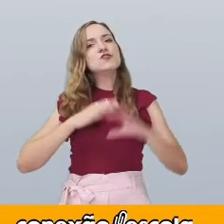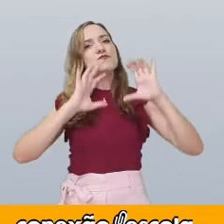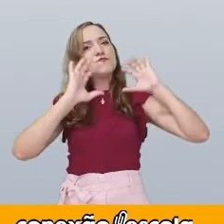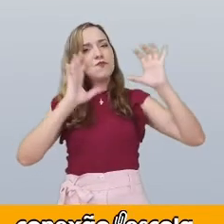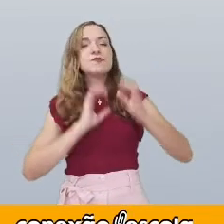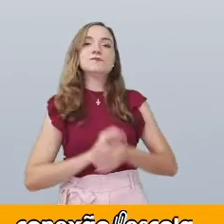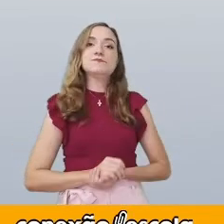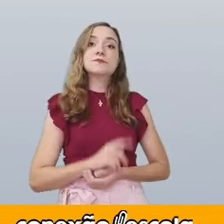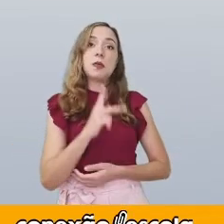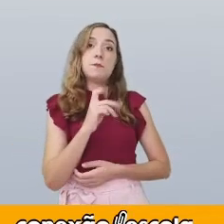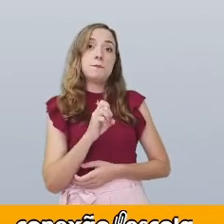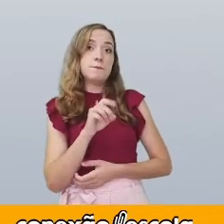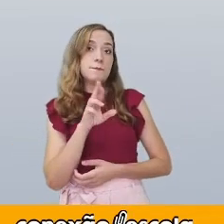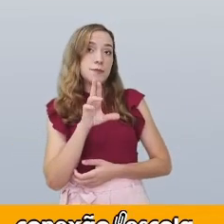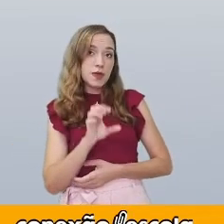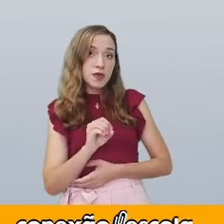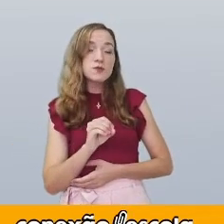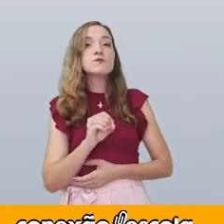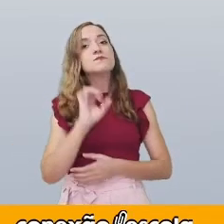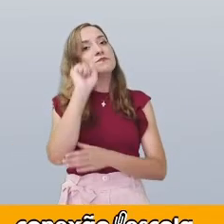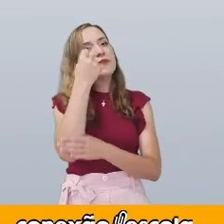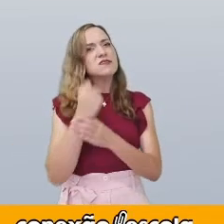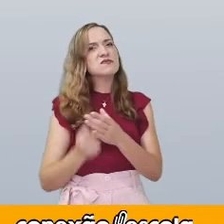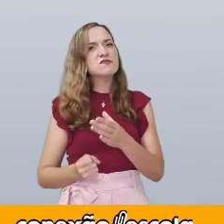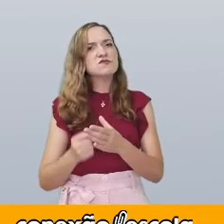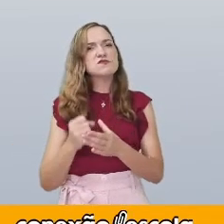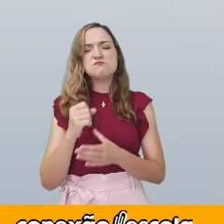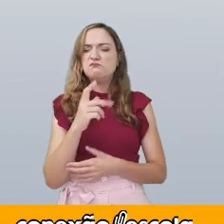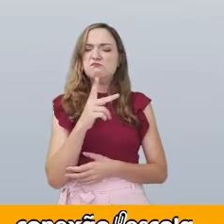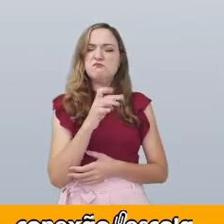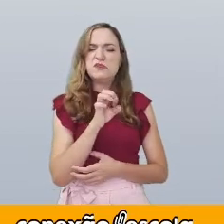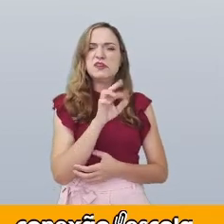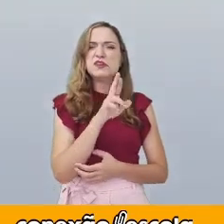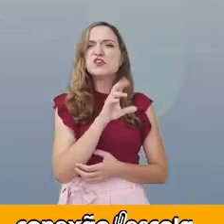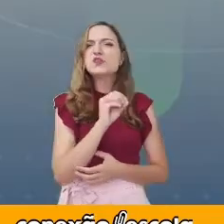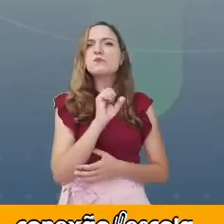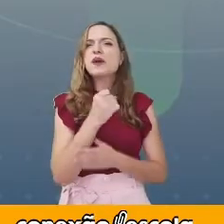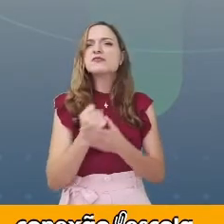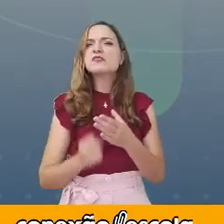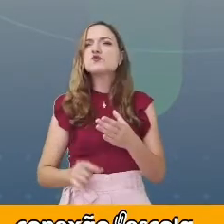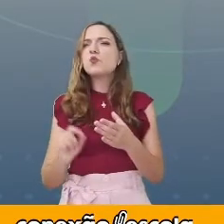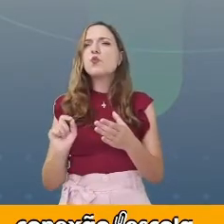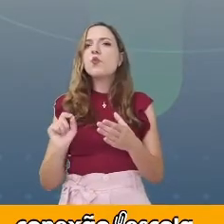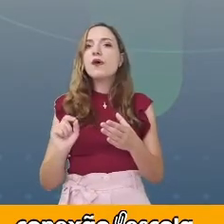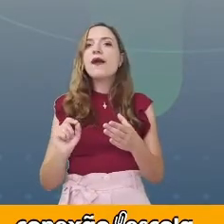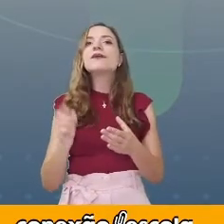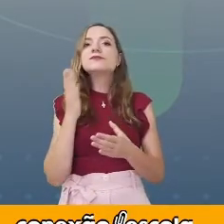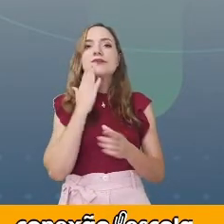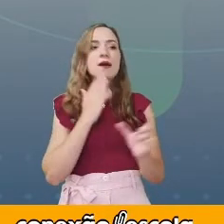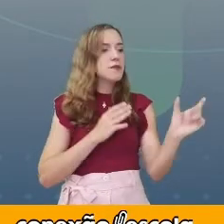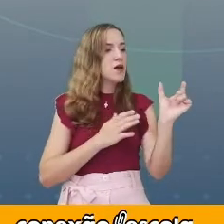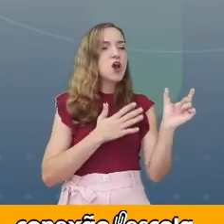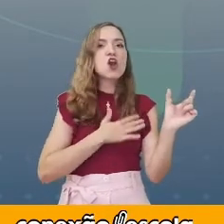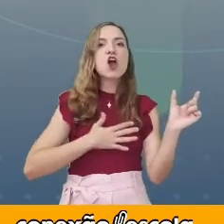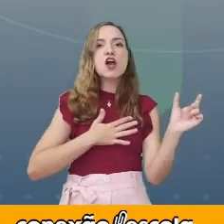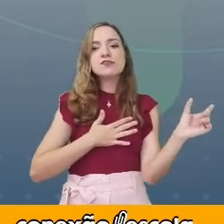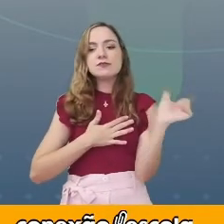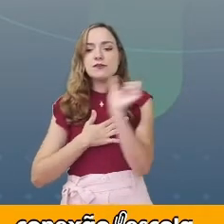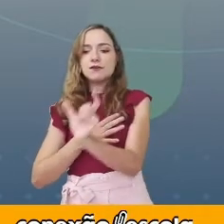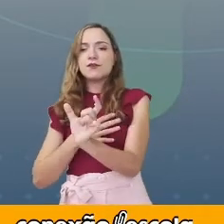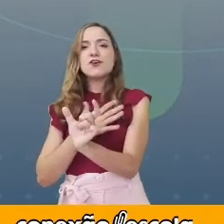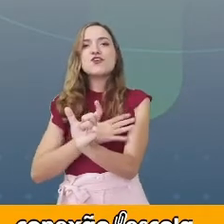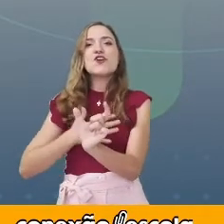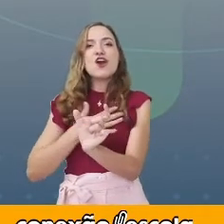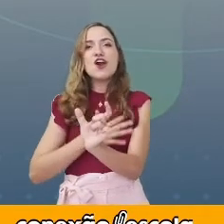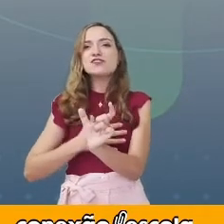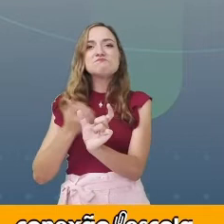Pedro, basquete. Pedro, o que basquete? Está implícito que ele gosta. E a palavra gosta,